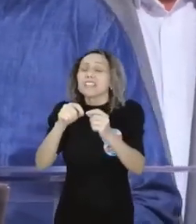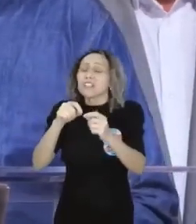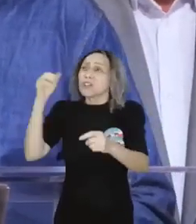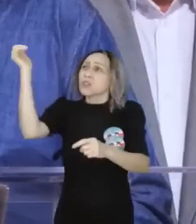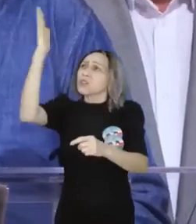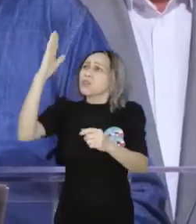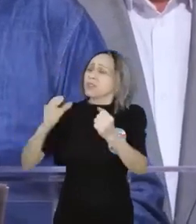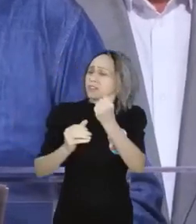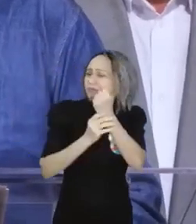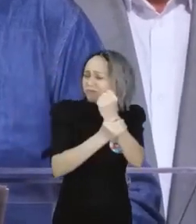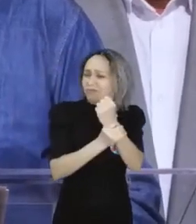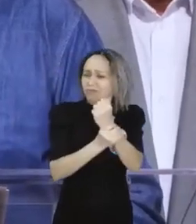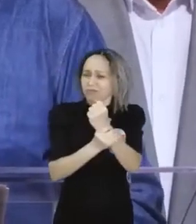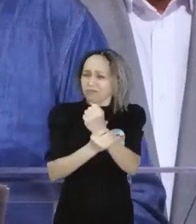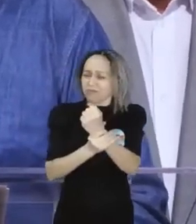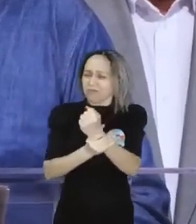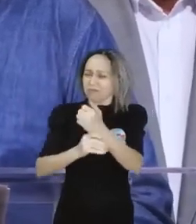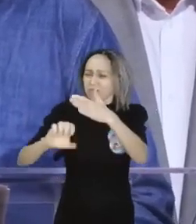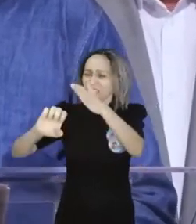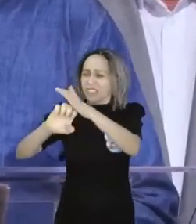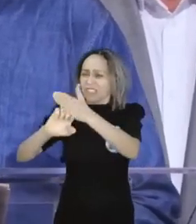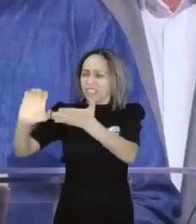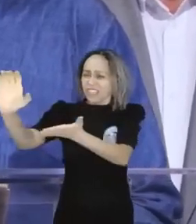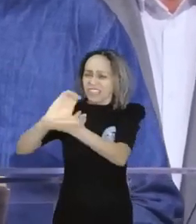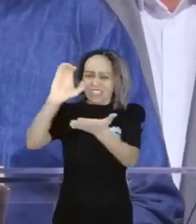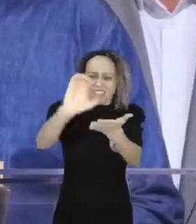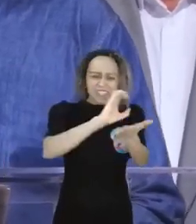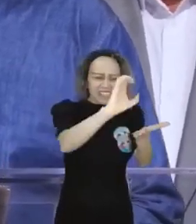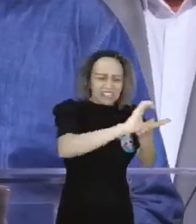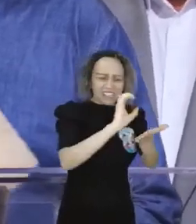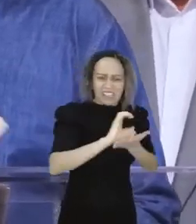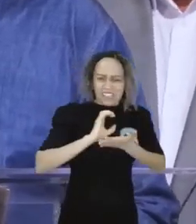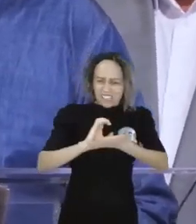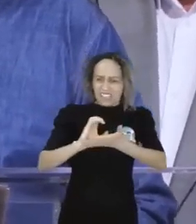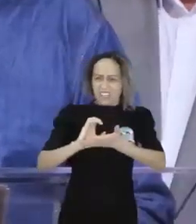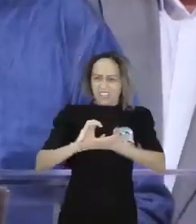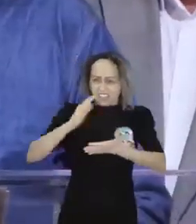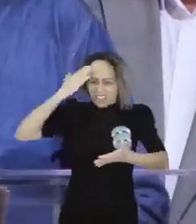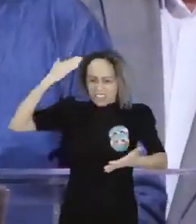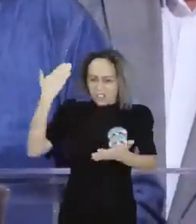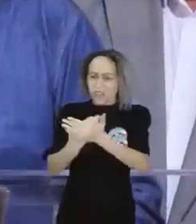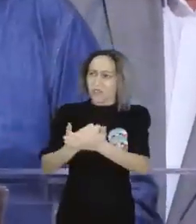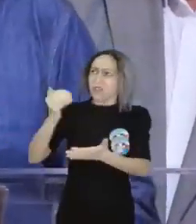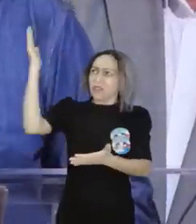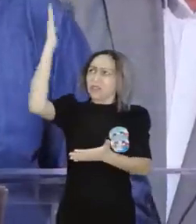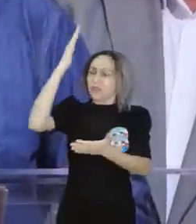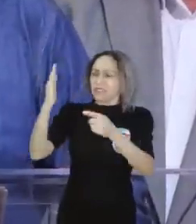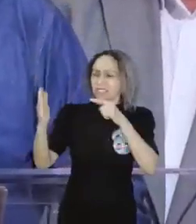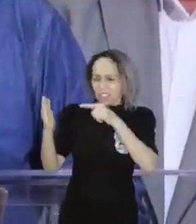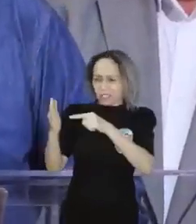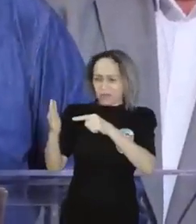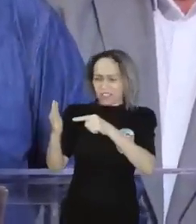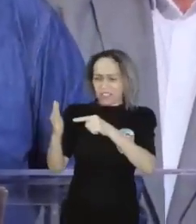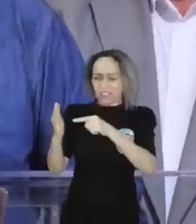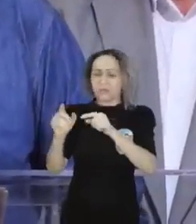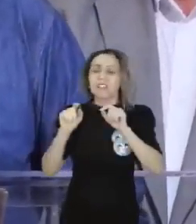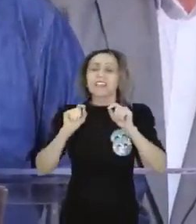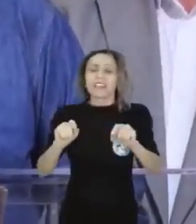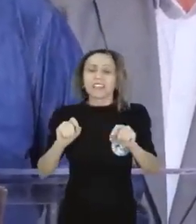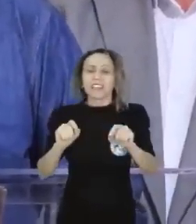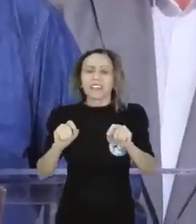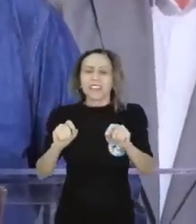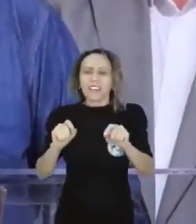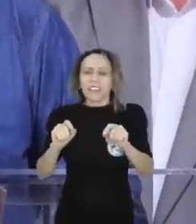nacionais e estrangeiros retomem a confiança no Brasil, para que deixe de enxergar nosso